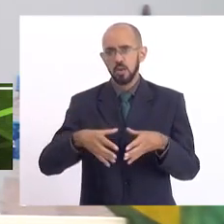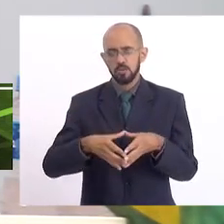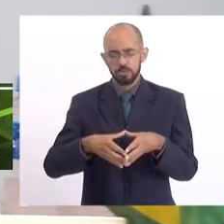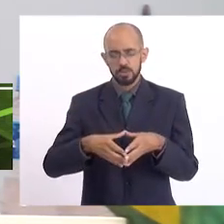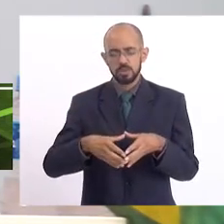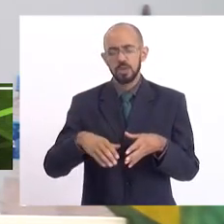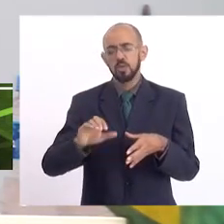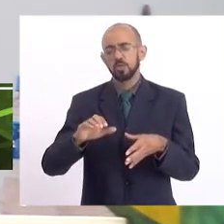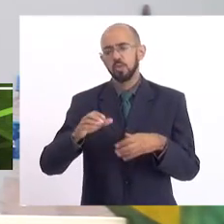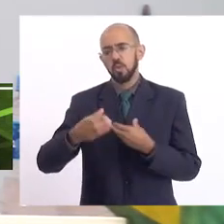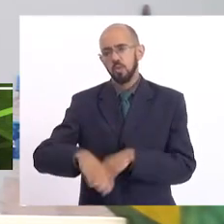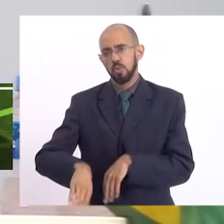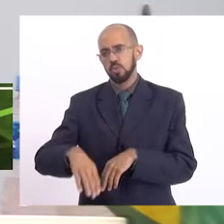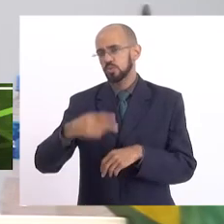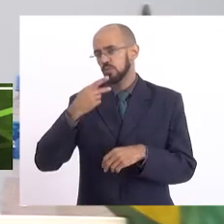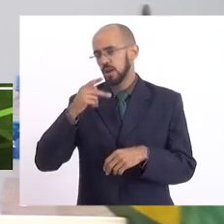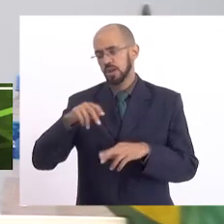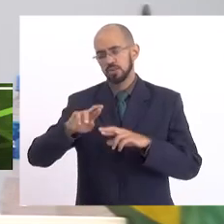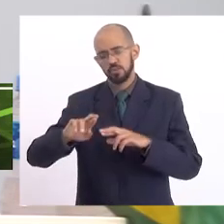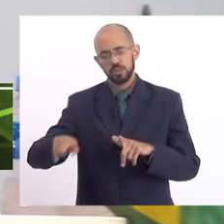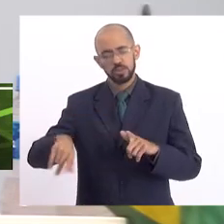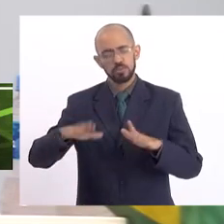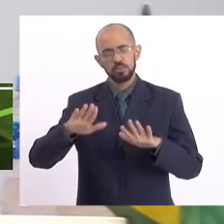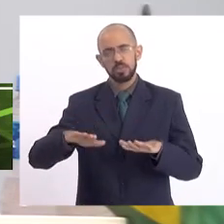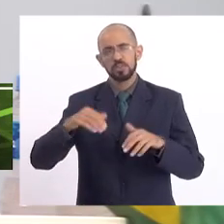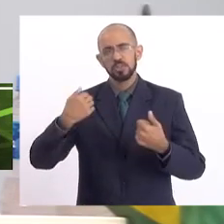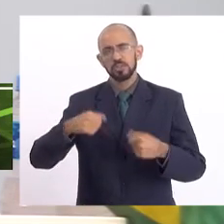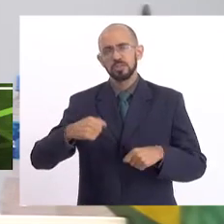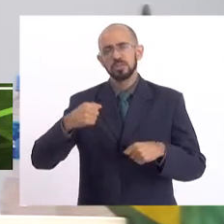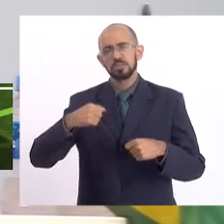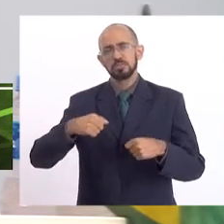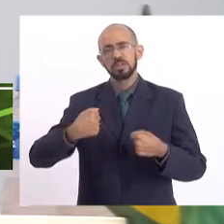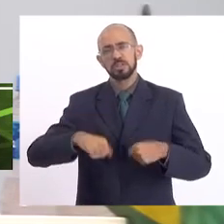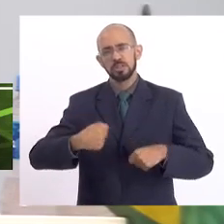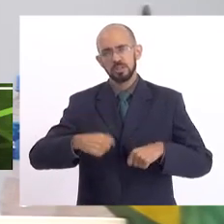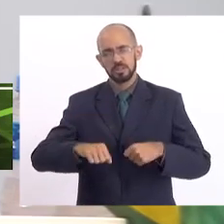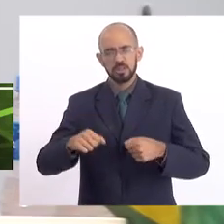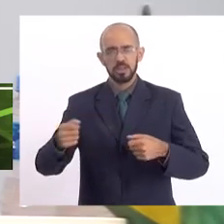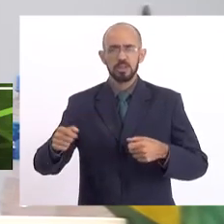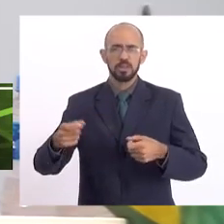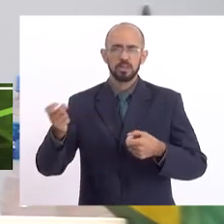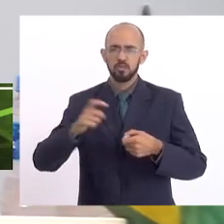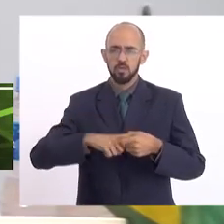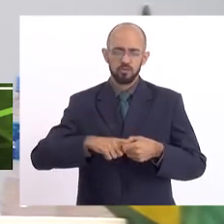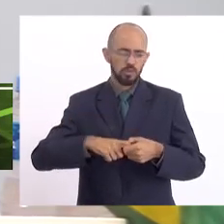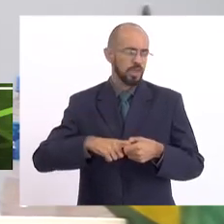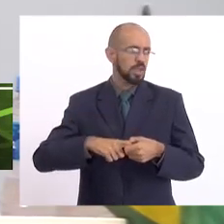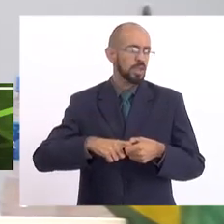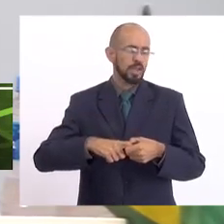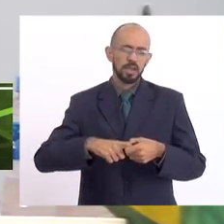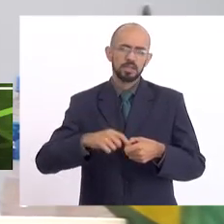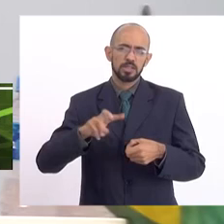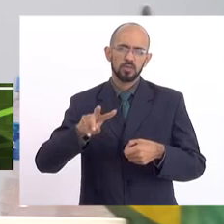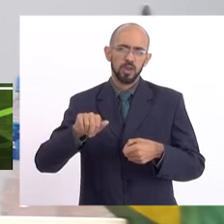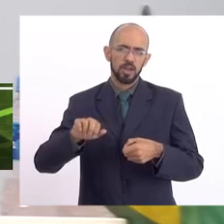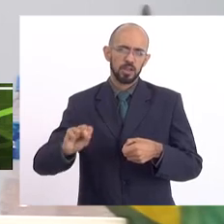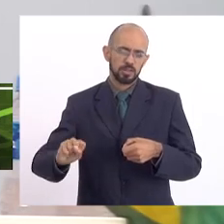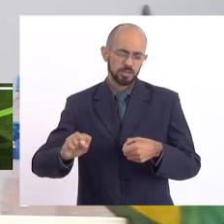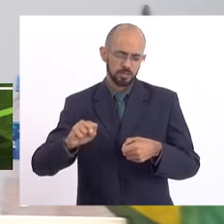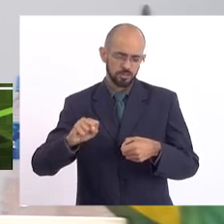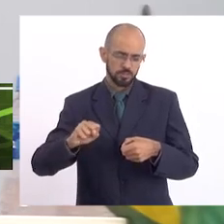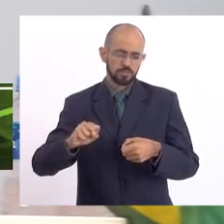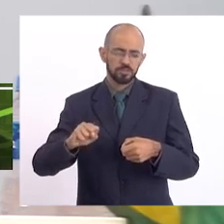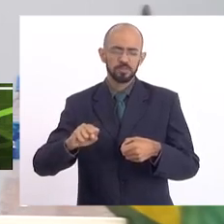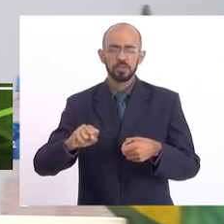fala outra. A gente sabe que precisa repor essas vacâncias e tem quantitativo para isso. Então,